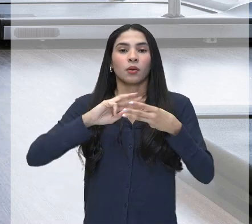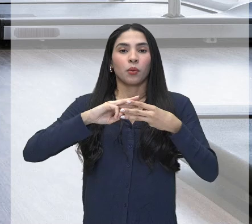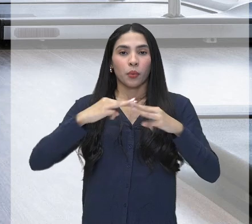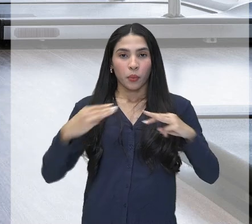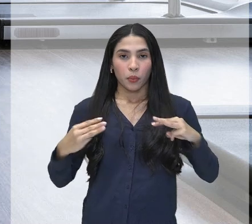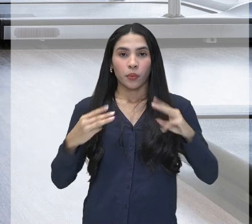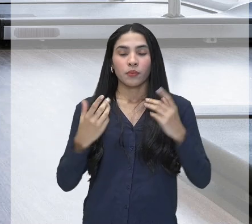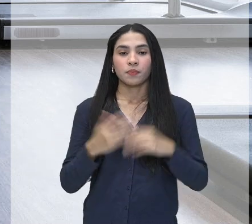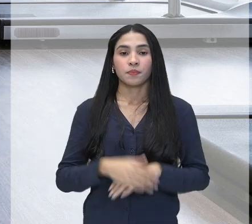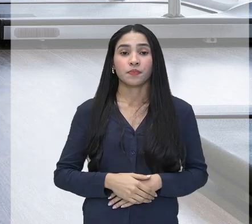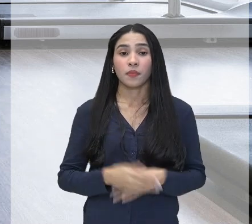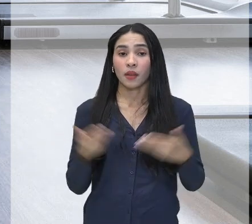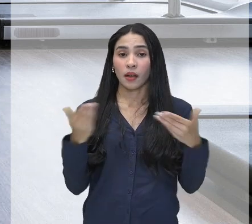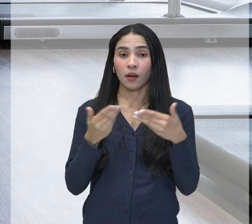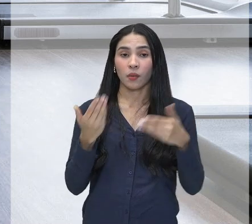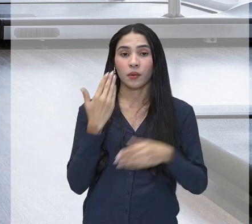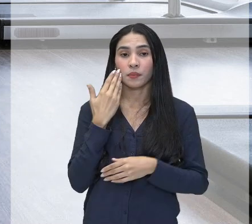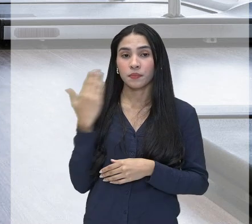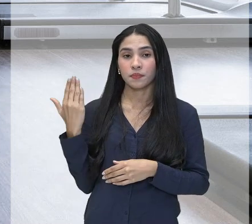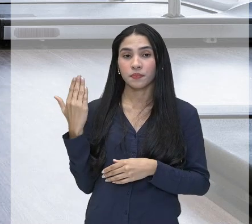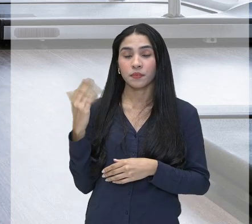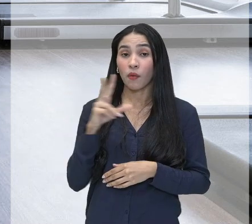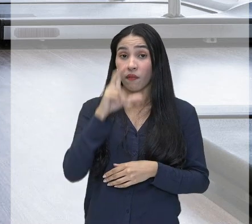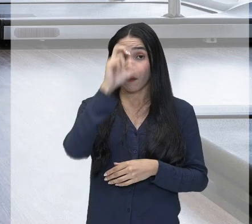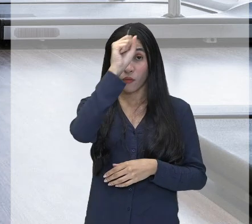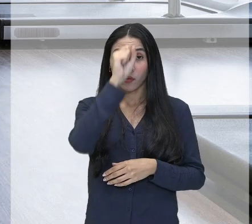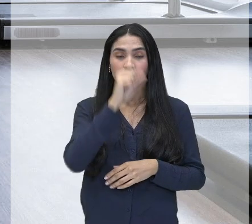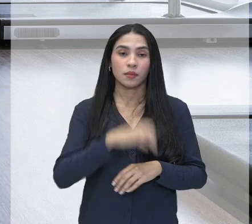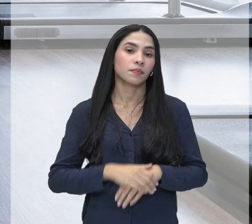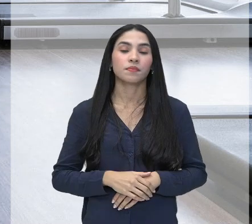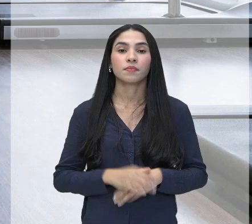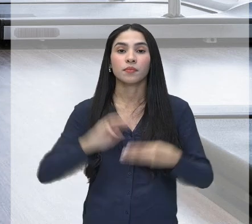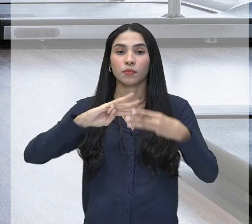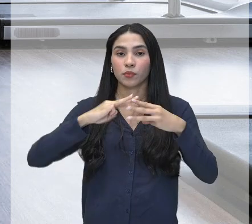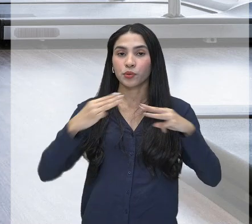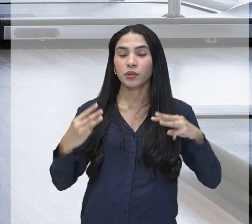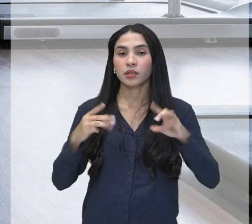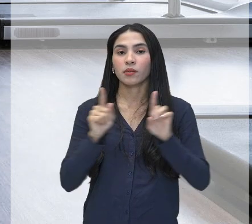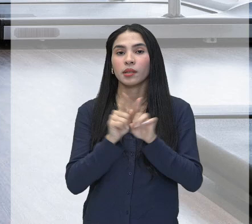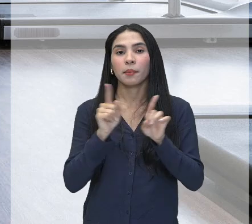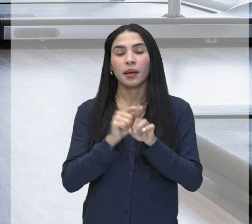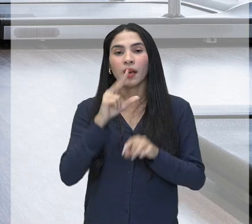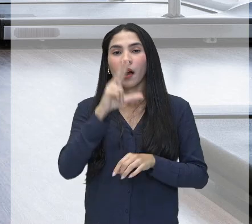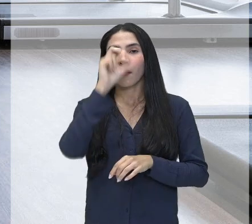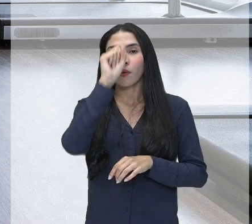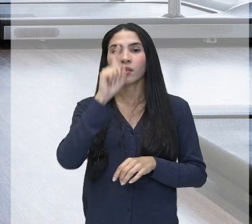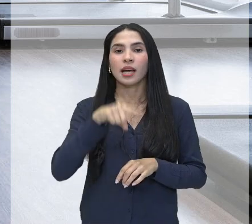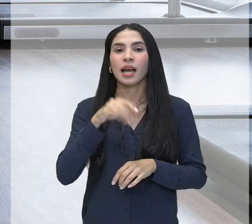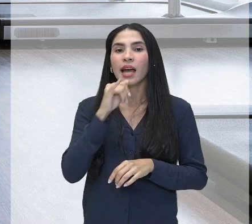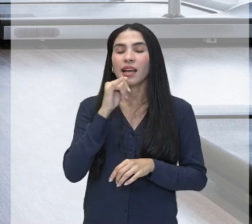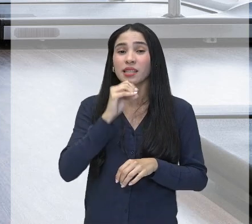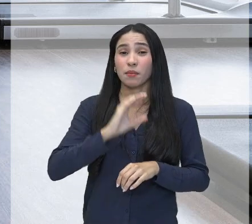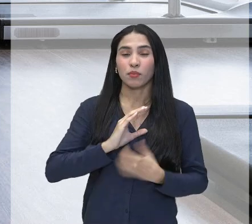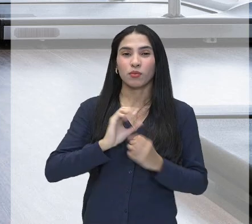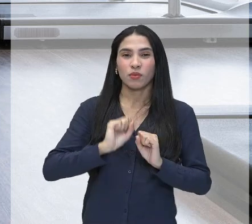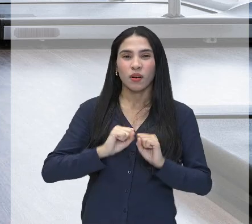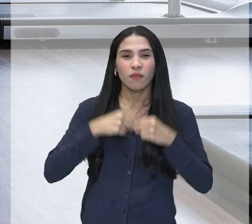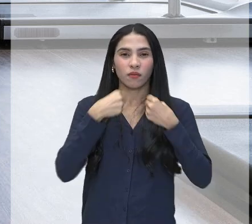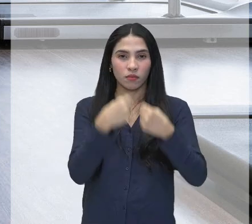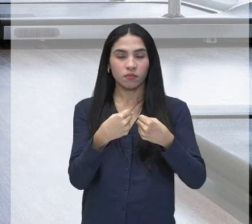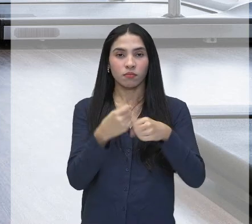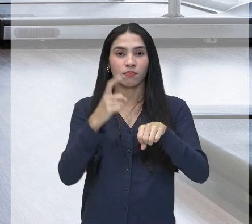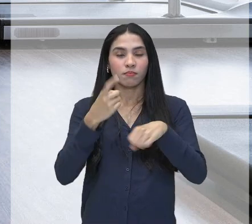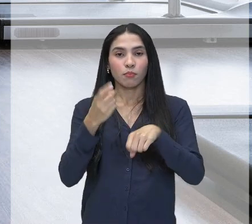ok? Falando agora sobre intensidade, na musculação a intensidade é o nível de esforço aplicado durante